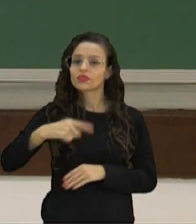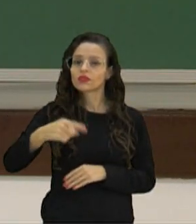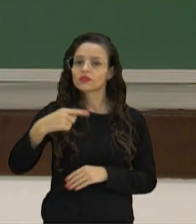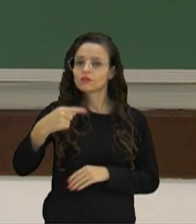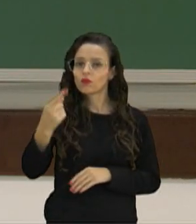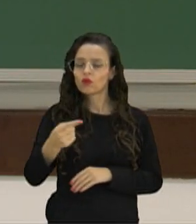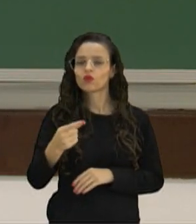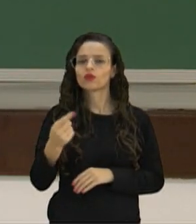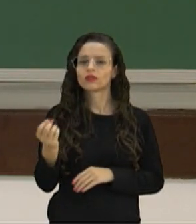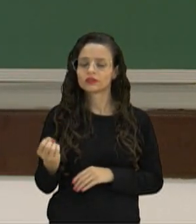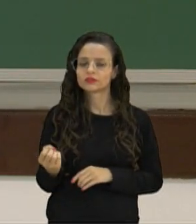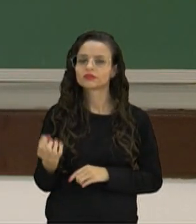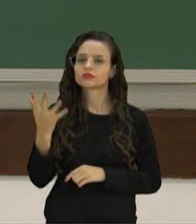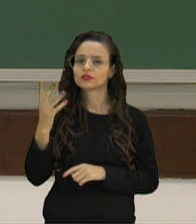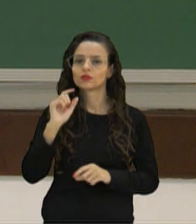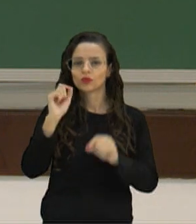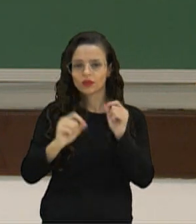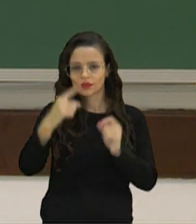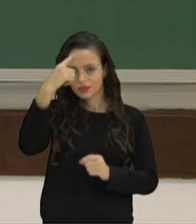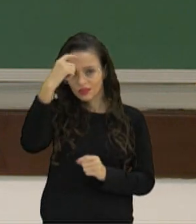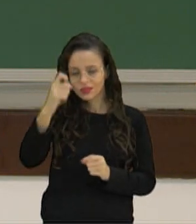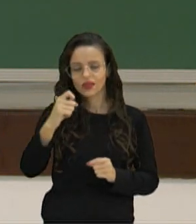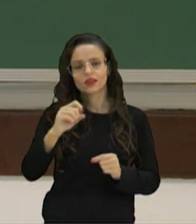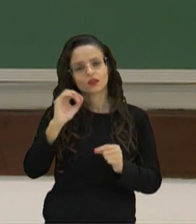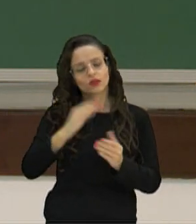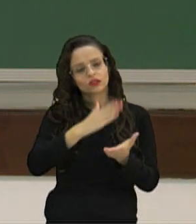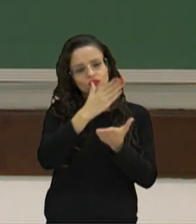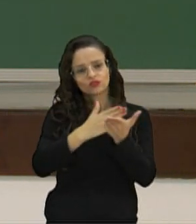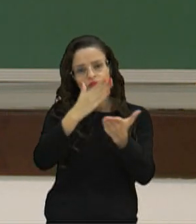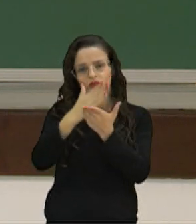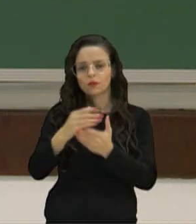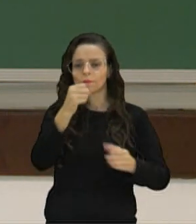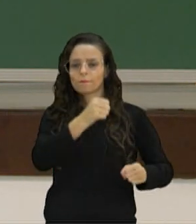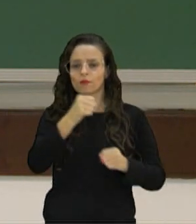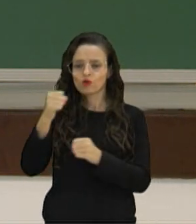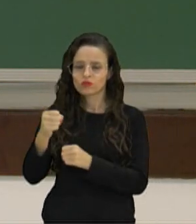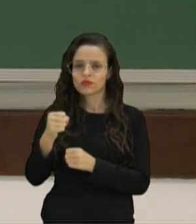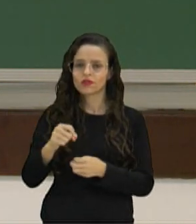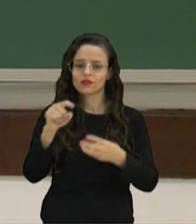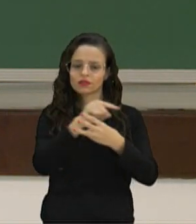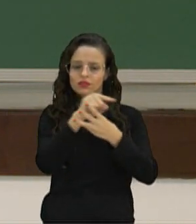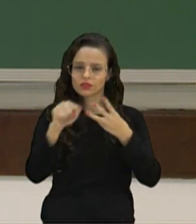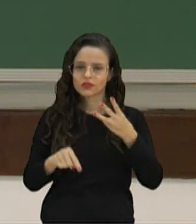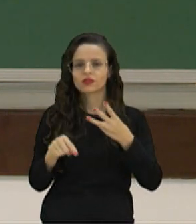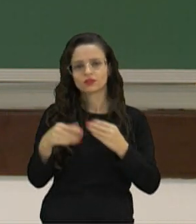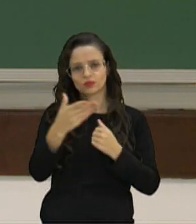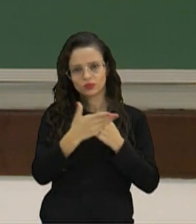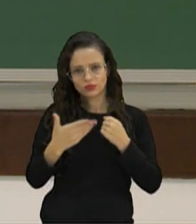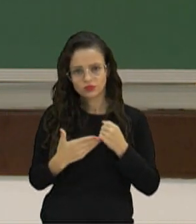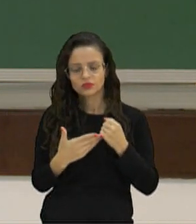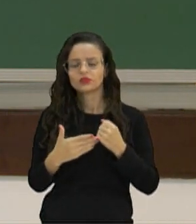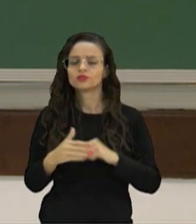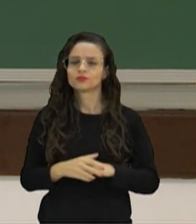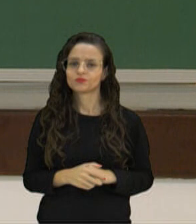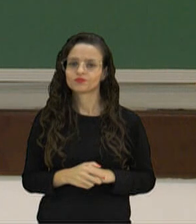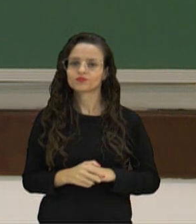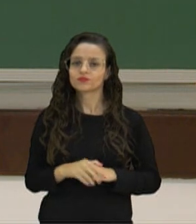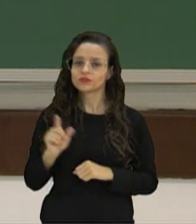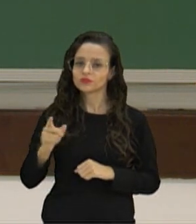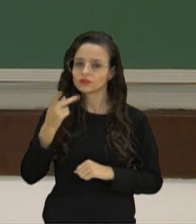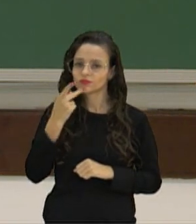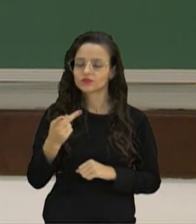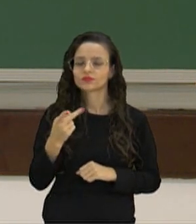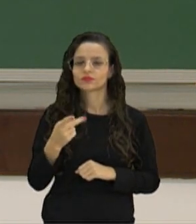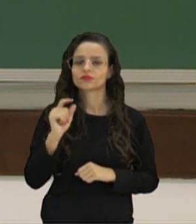tarde, que Montesquieu veio com a ideia de tripartição dos poderes, o poder dividido em 3 no Estado. Ele dizia,